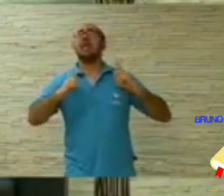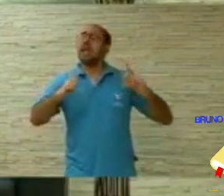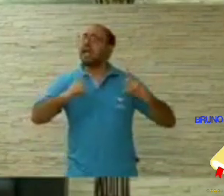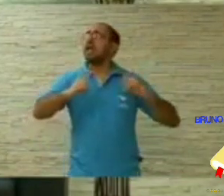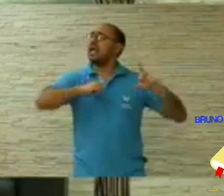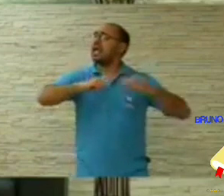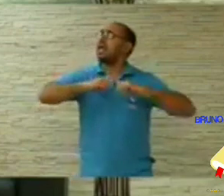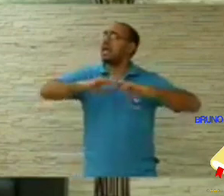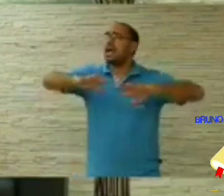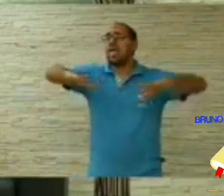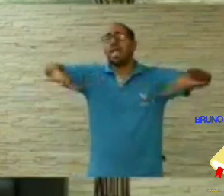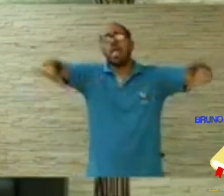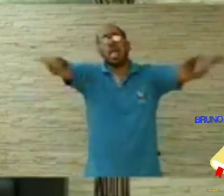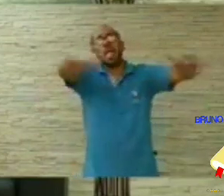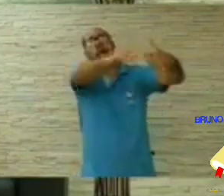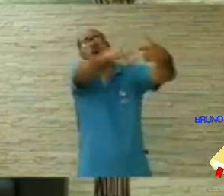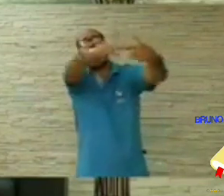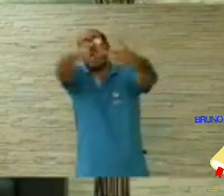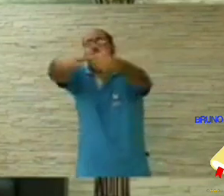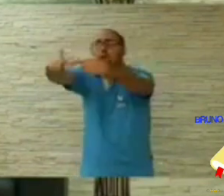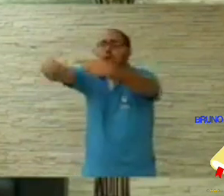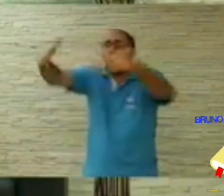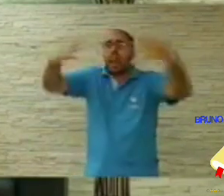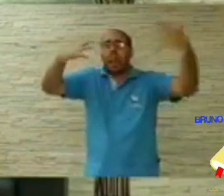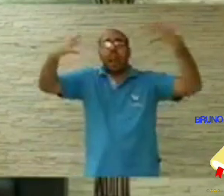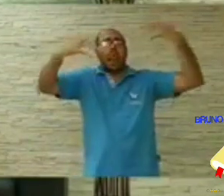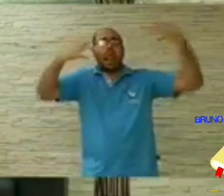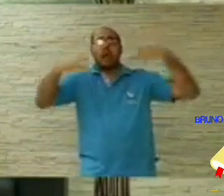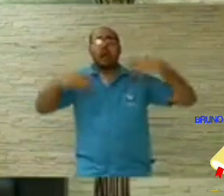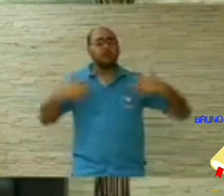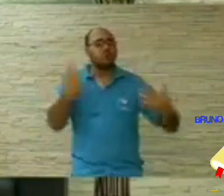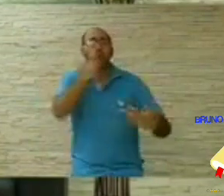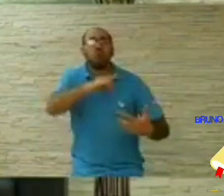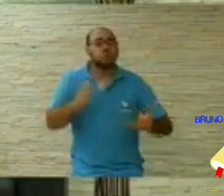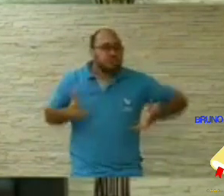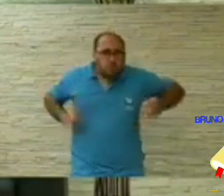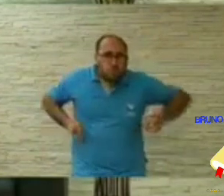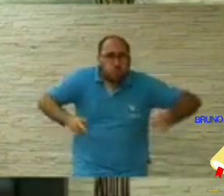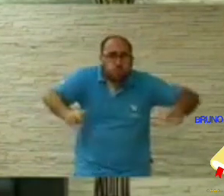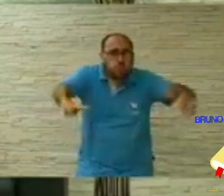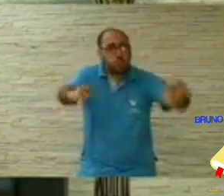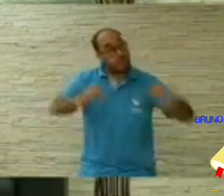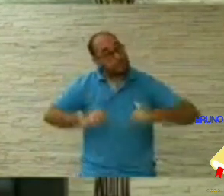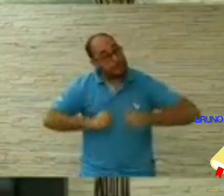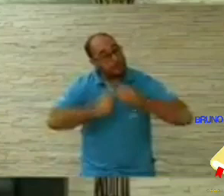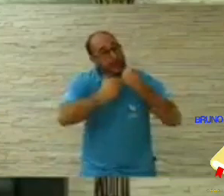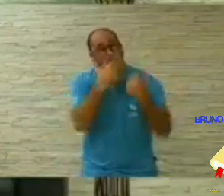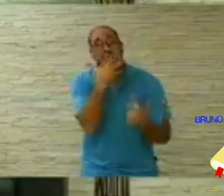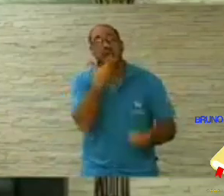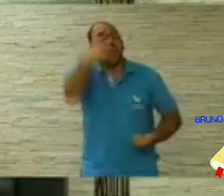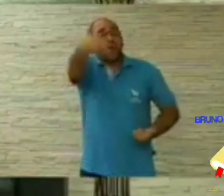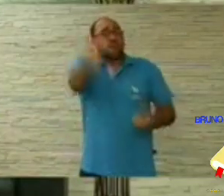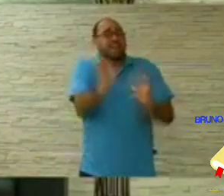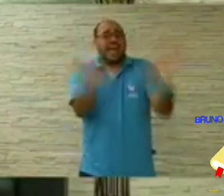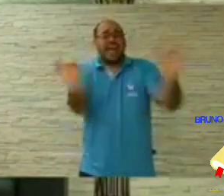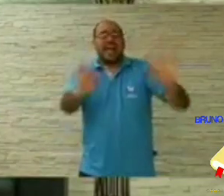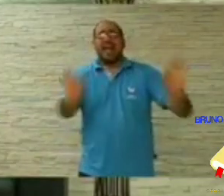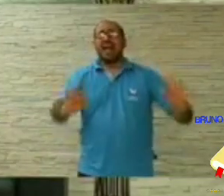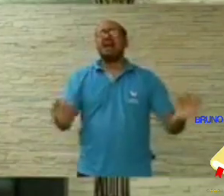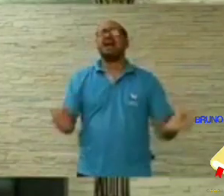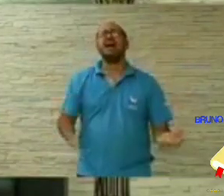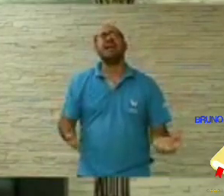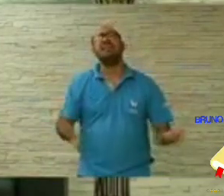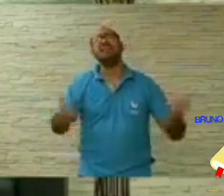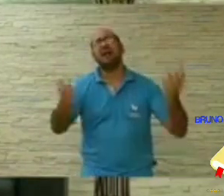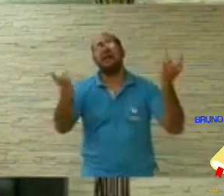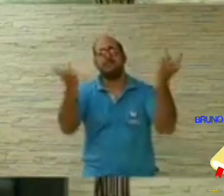das dificuldades. O meu casamento, já há tantos anos lutando, parece que não anda, não melhora. Talvez você esteja pensando assim: olha, parece que eu